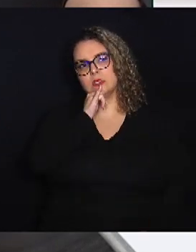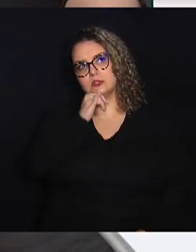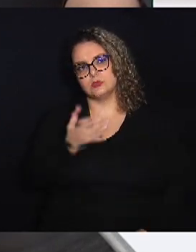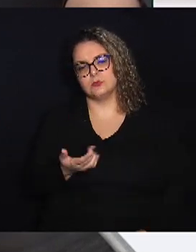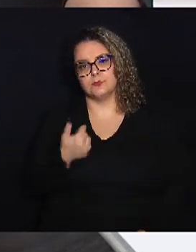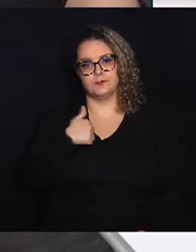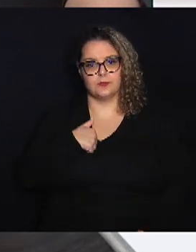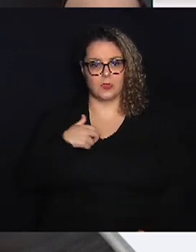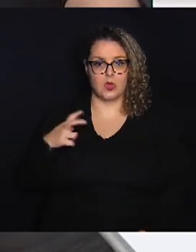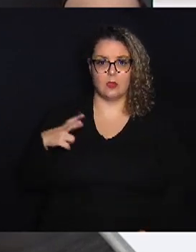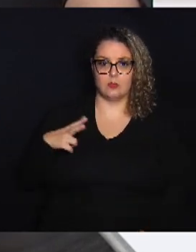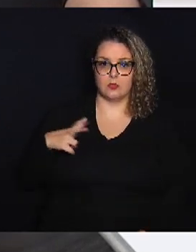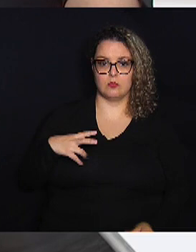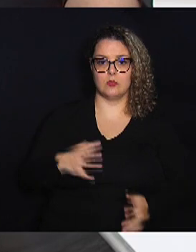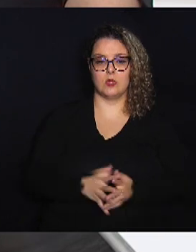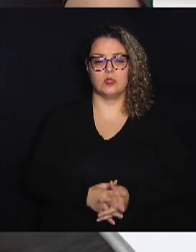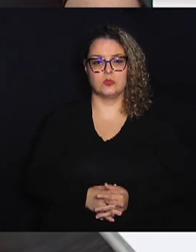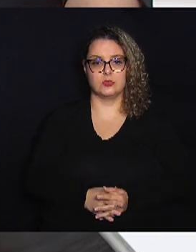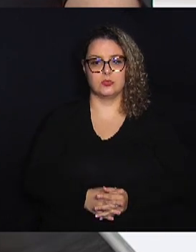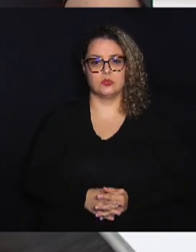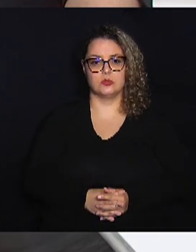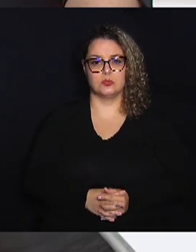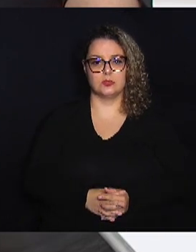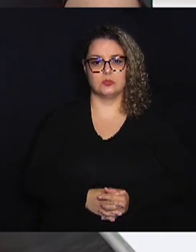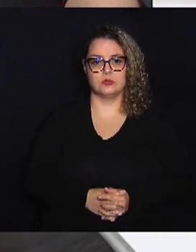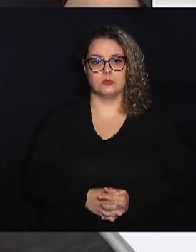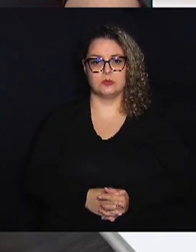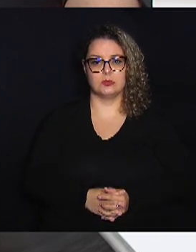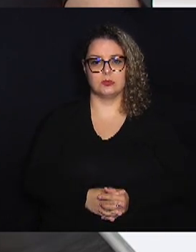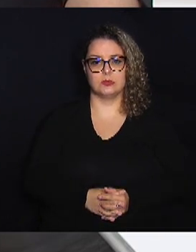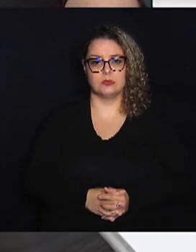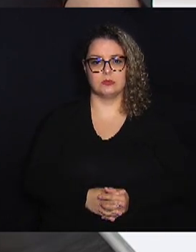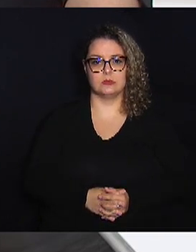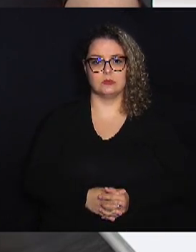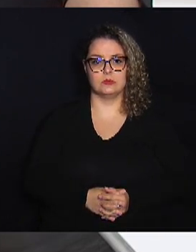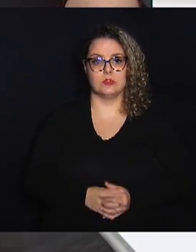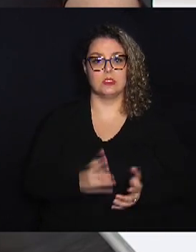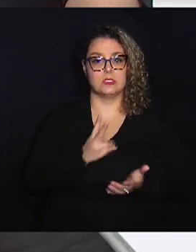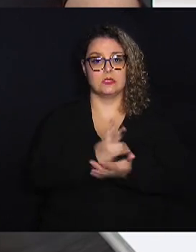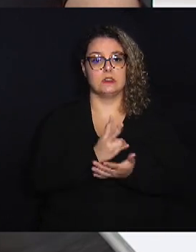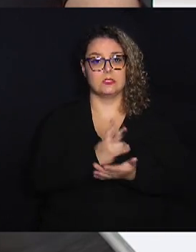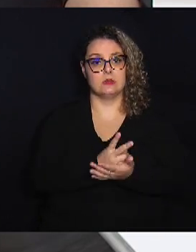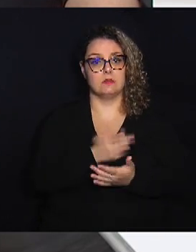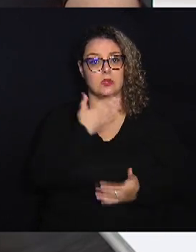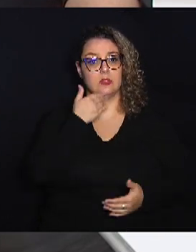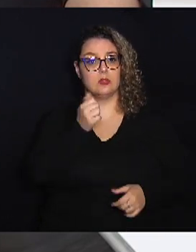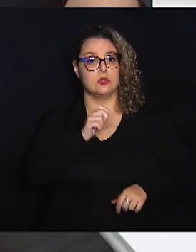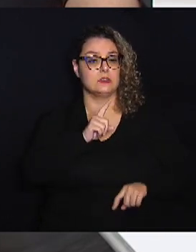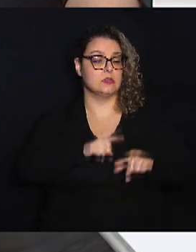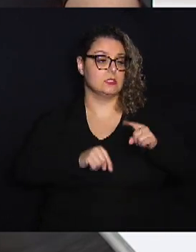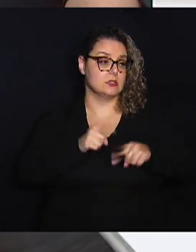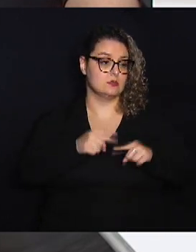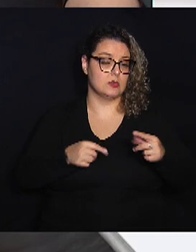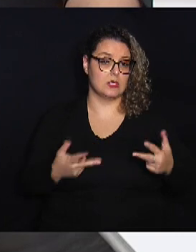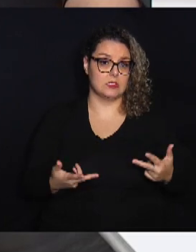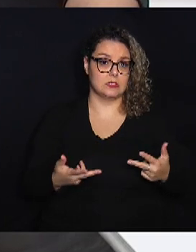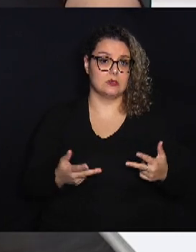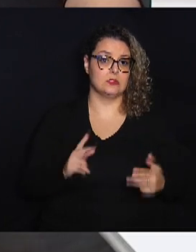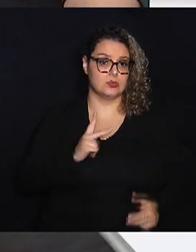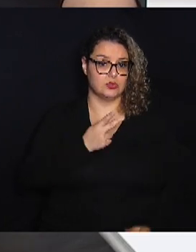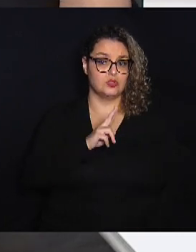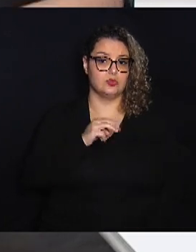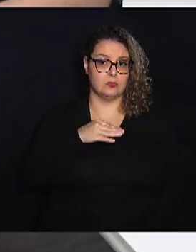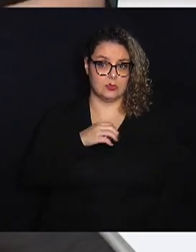eu particularmente sempre me dei melhor nas matérias de